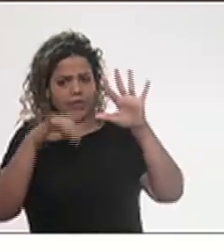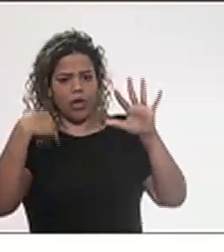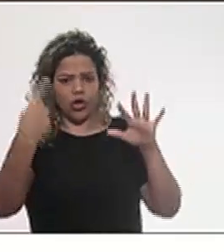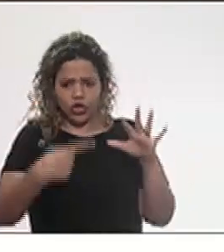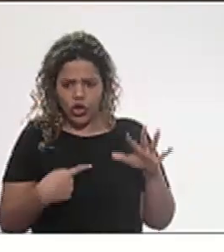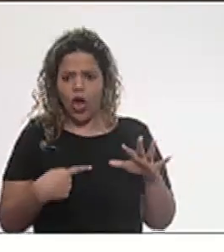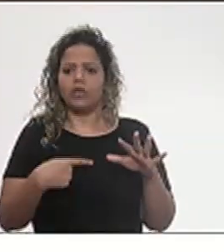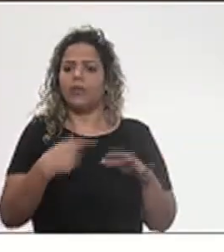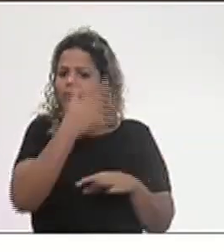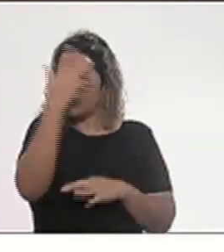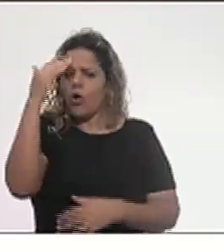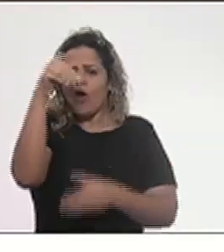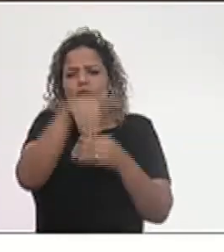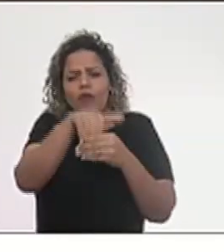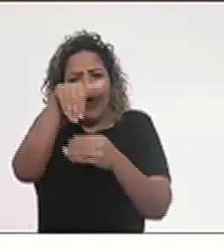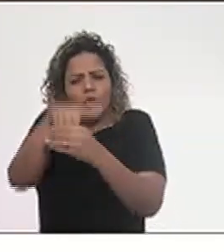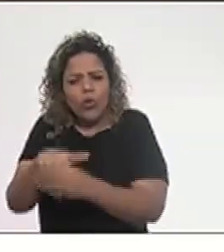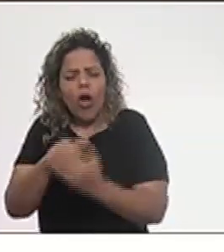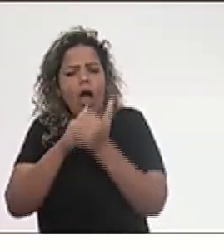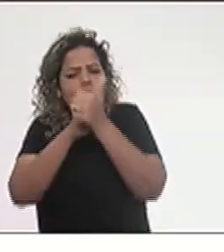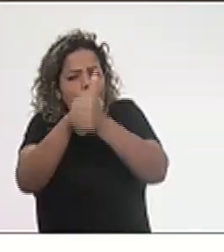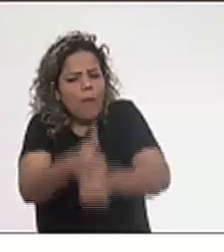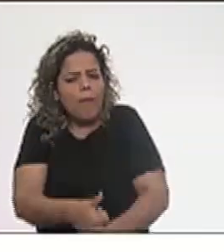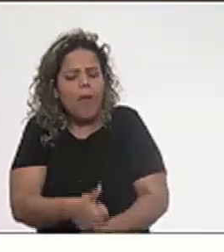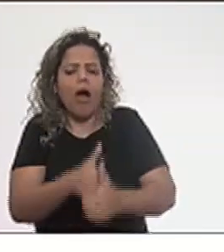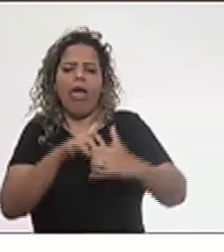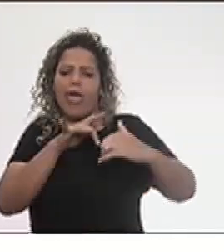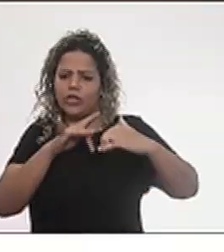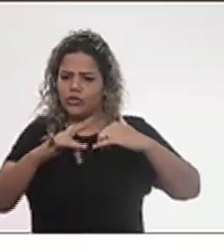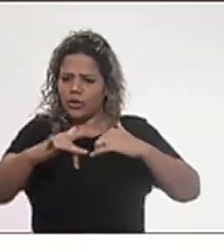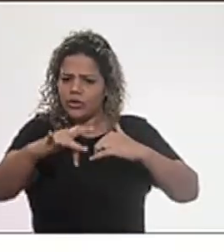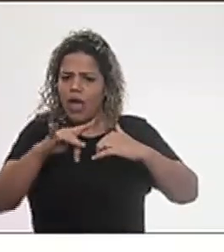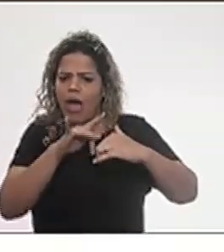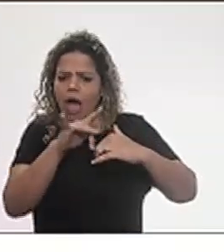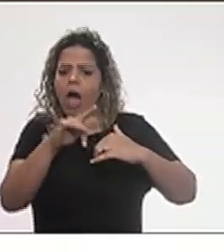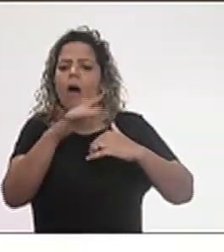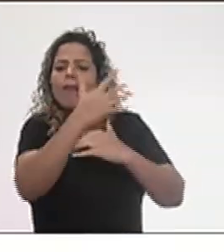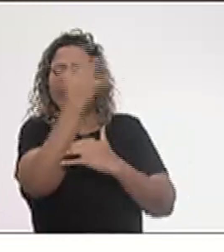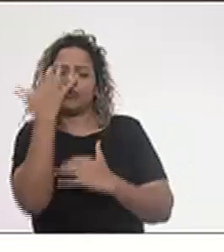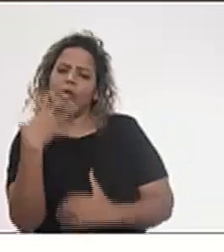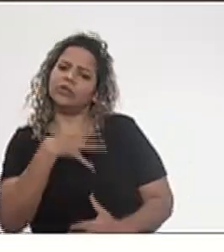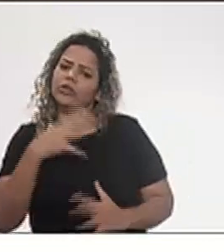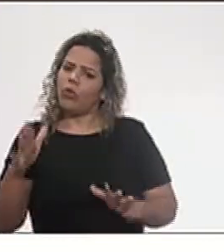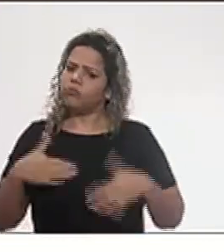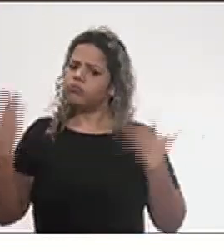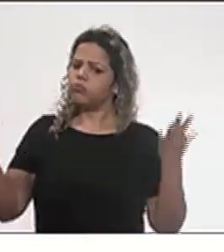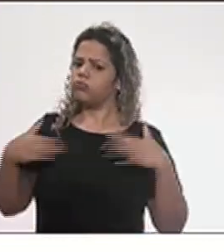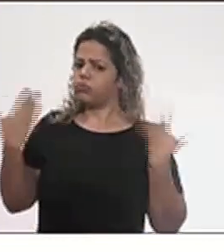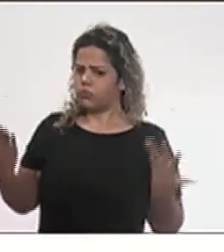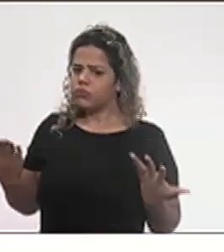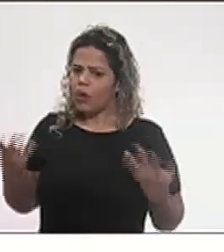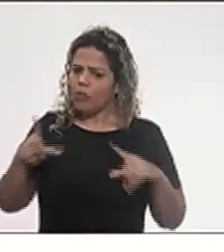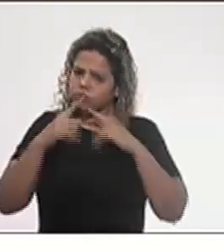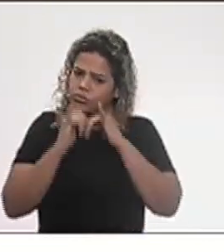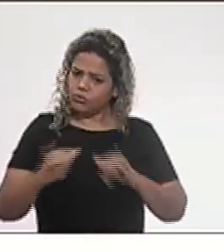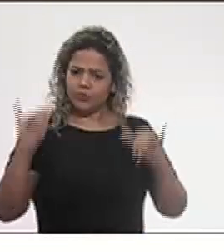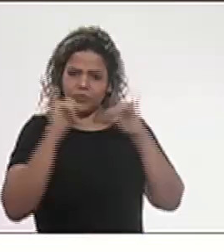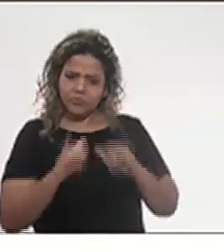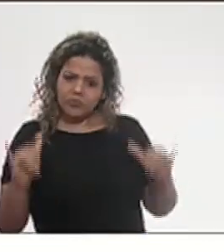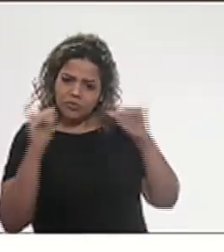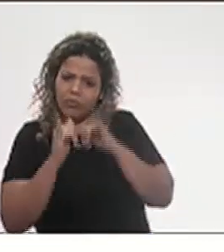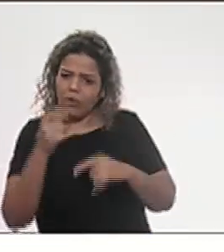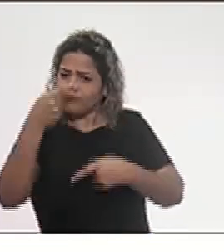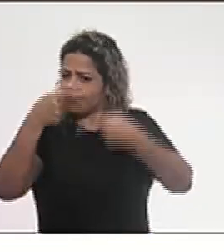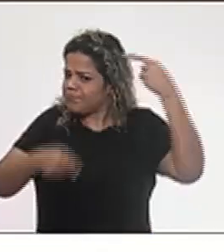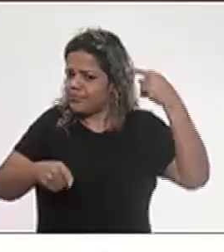nossos eleitores, às pessoas que me acompanham nas redes sociais e às pessoas que se sentiram surpreendidas com essa notícia